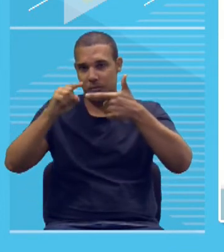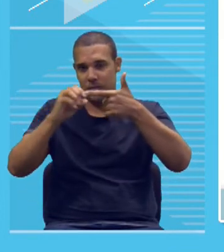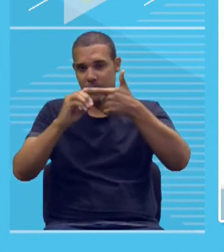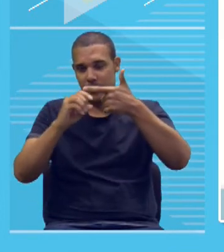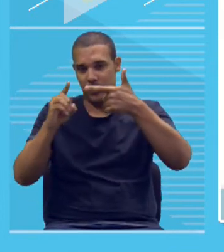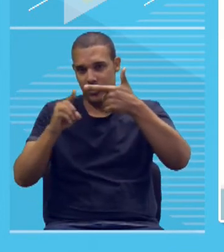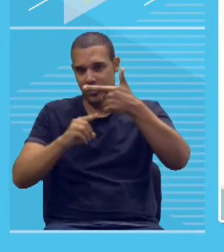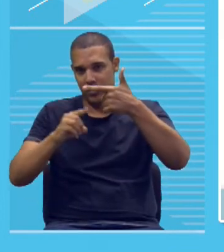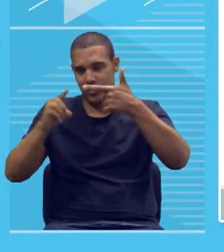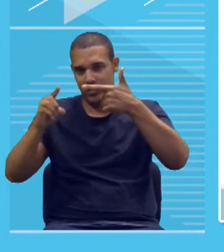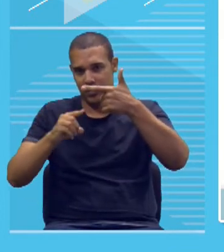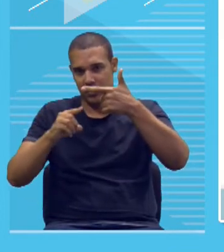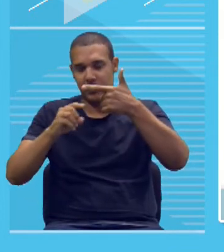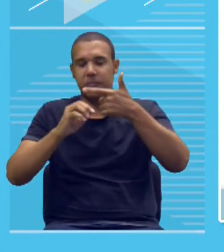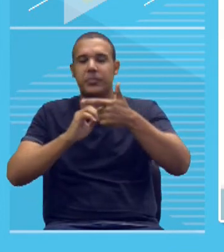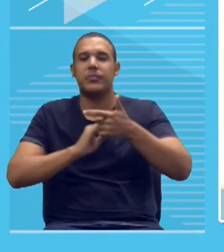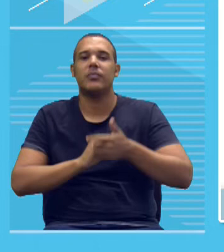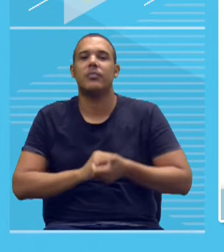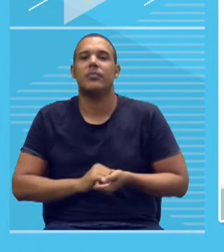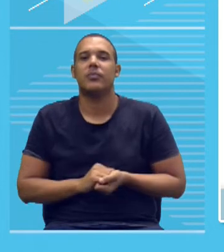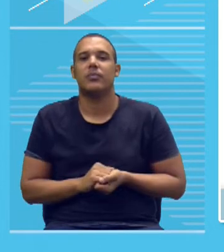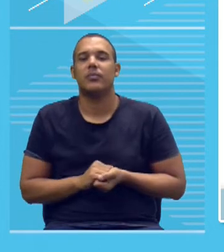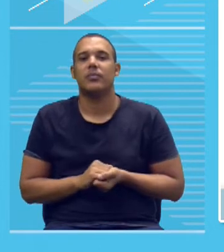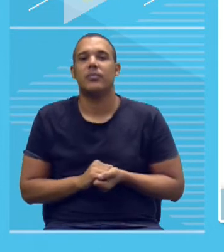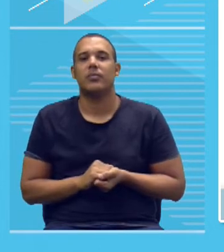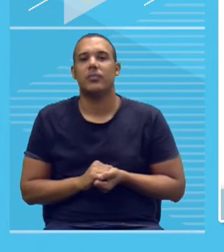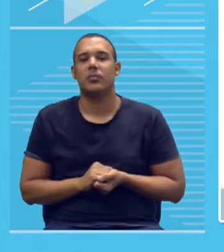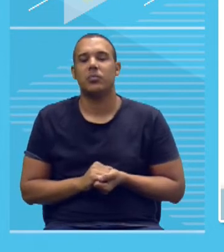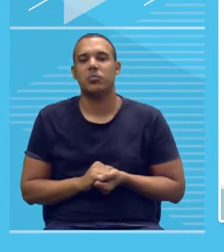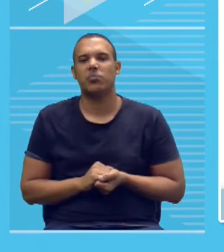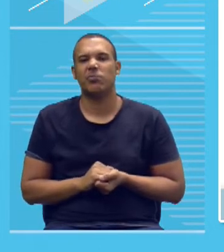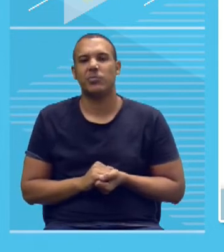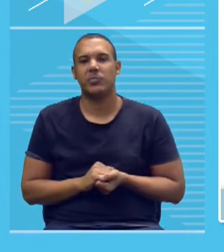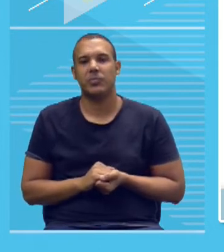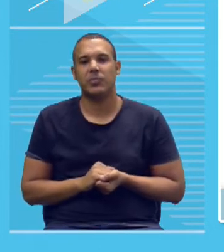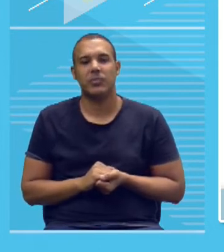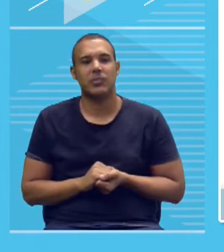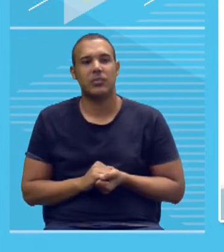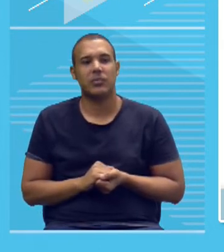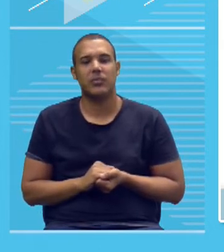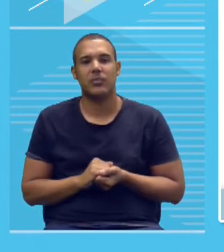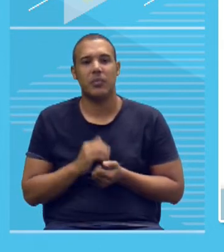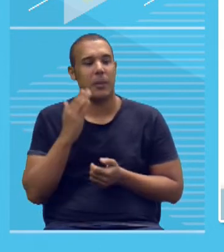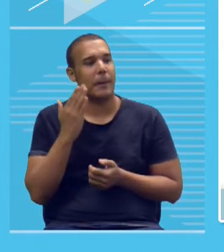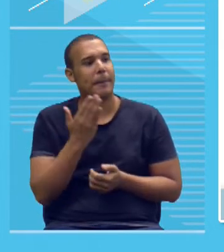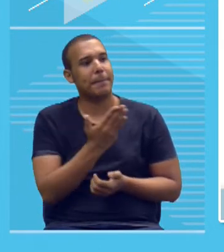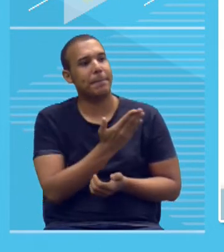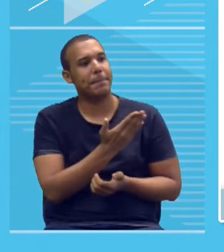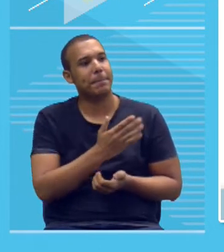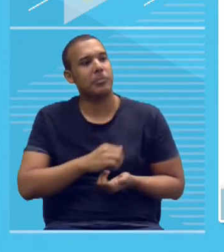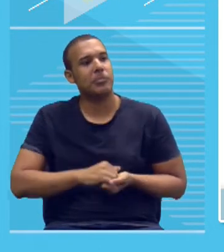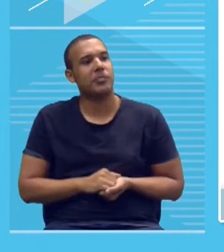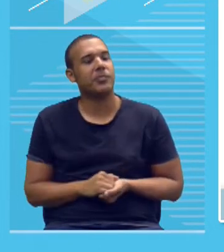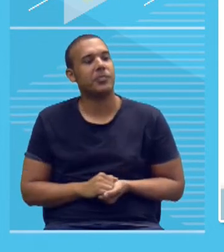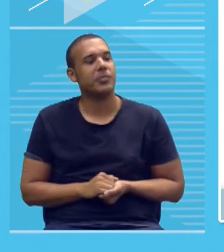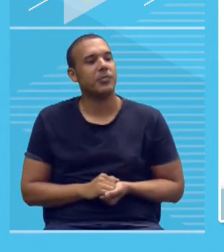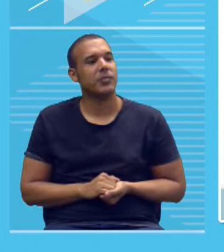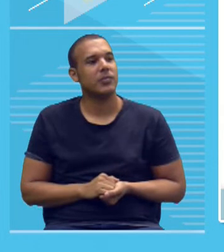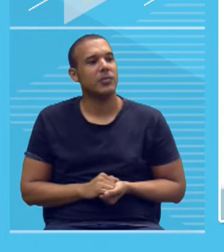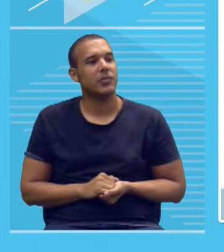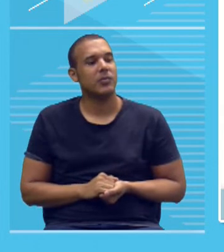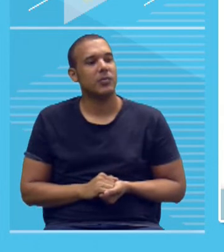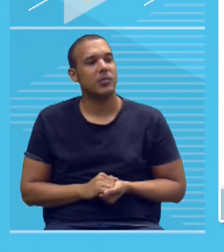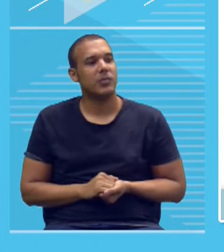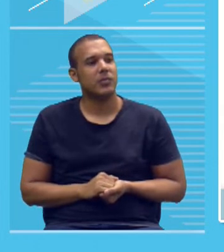300 com os zeros do sem para diminuir a minha conta e multiplicar quem sobrou quem foi que sobrou sobrou 3